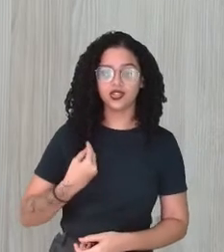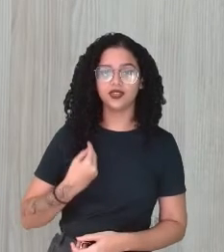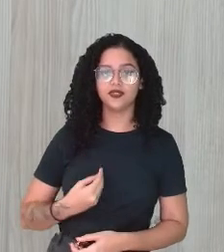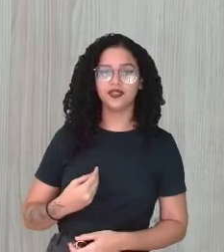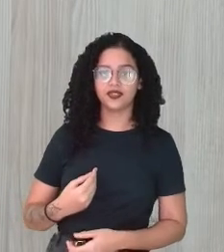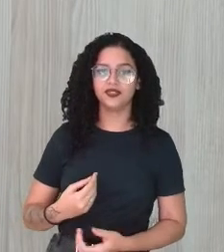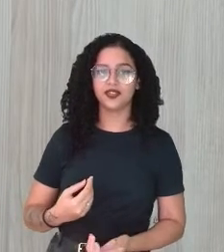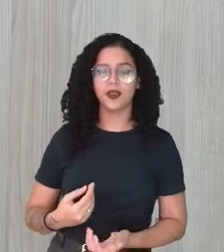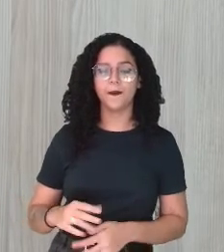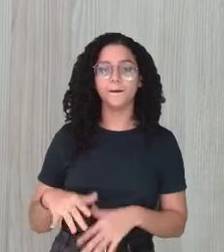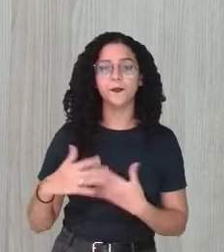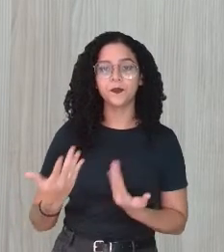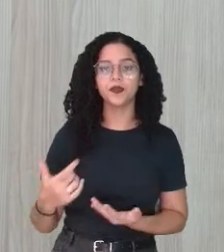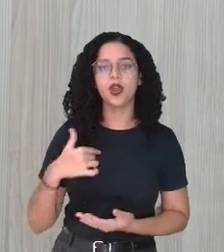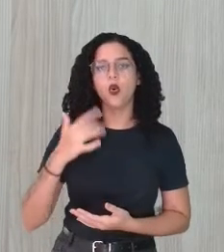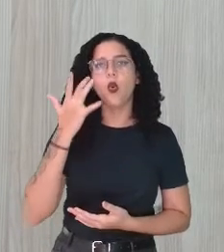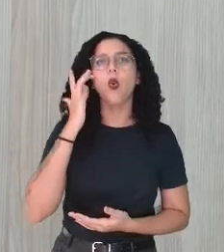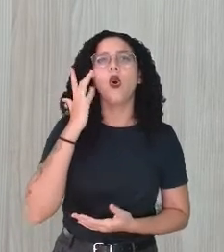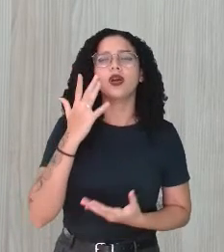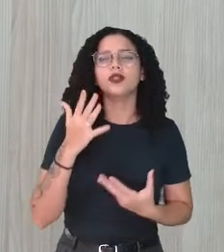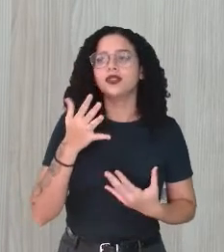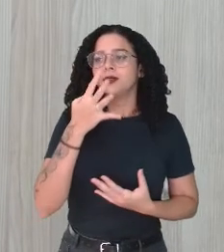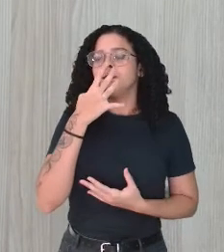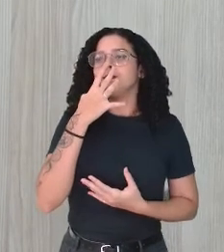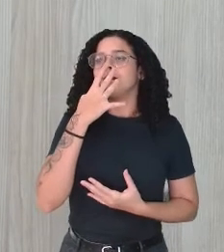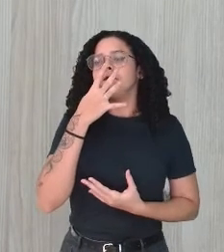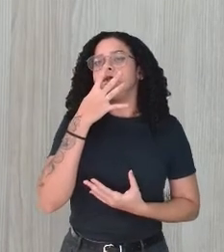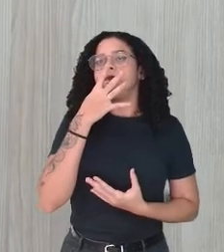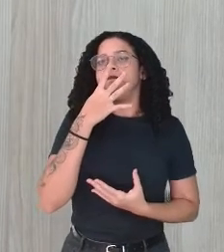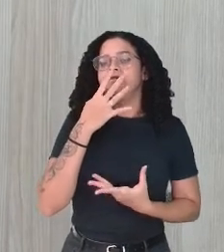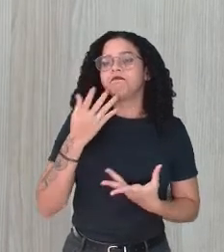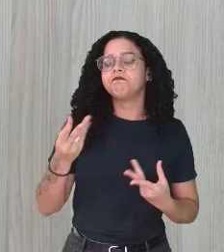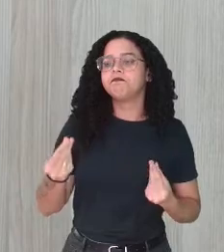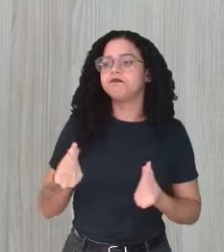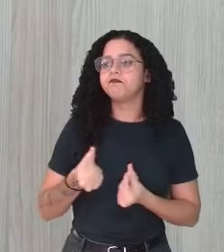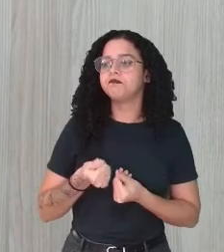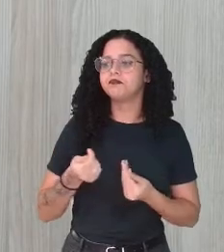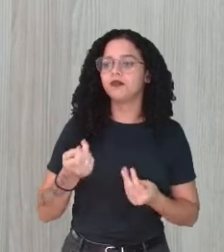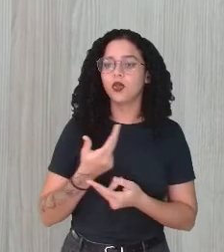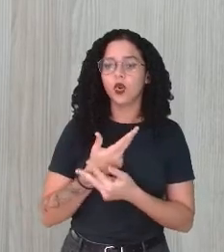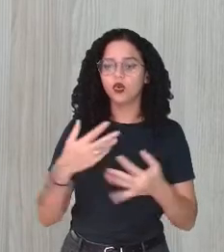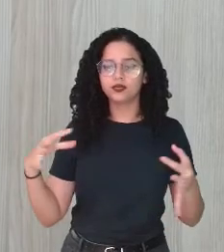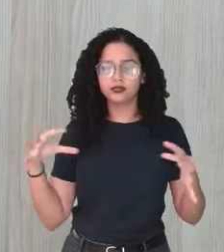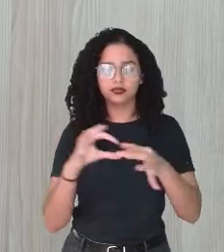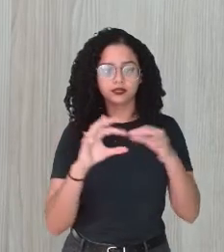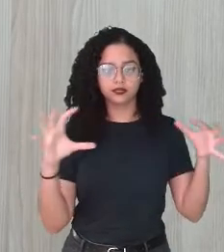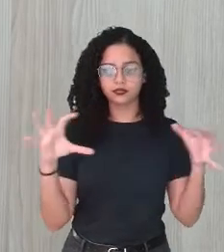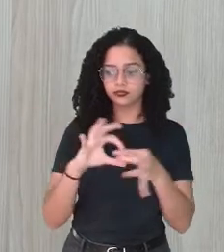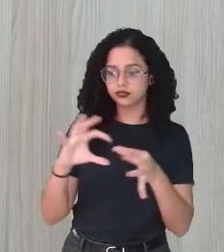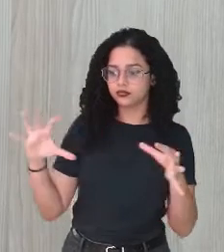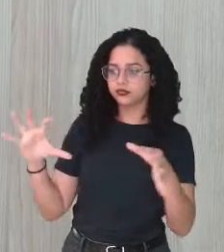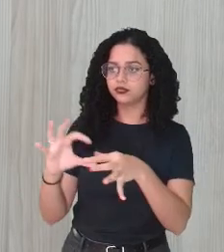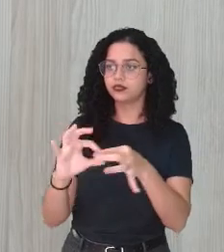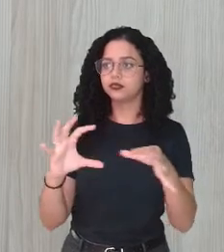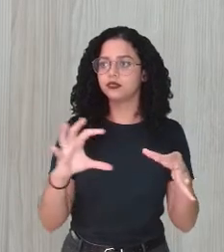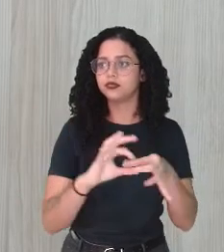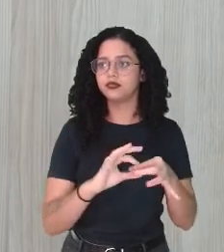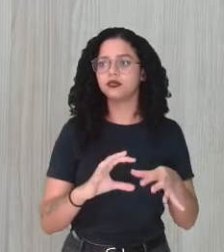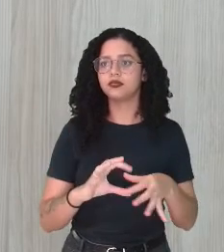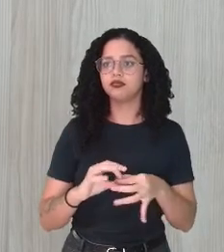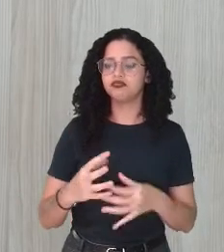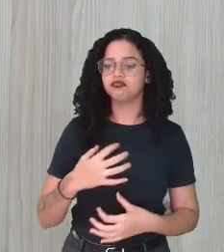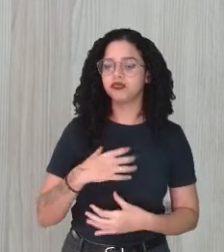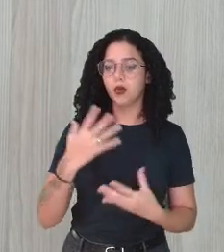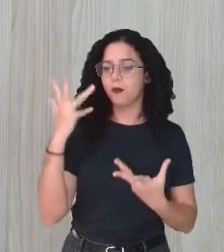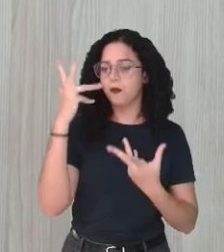né? Então, eu acho encantador quando a gente vê, né, as coisas se conectando. Eu também fico encantada. É